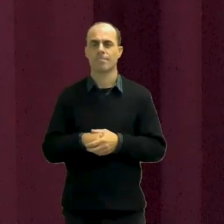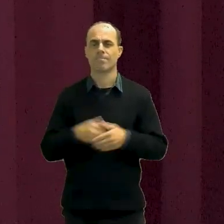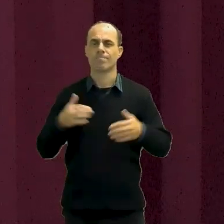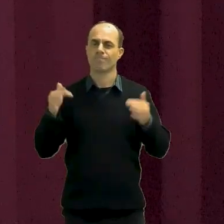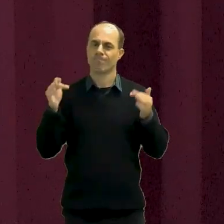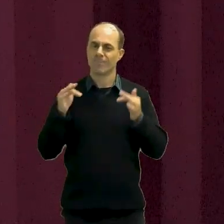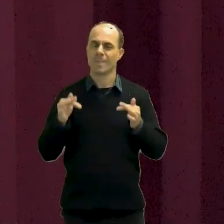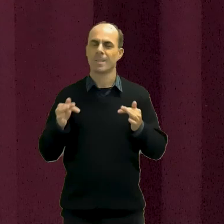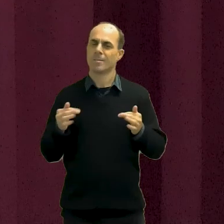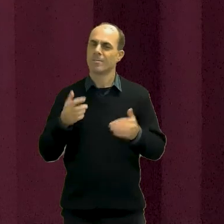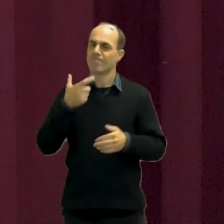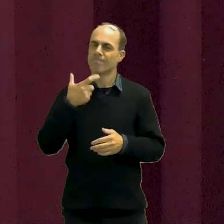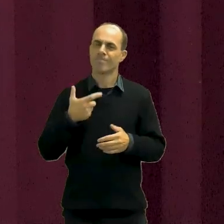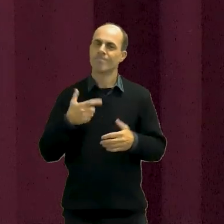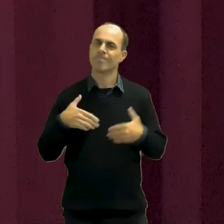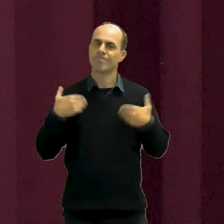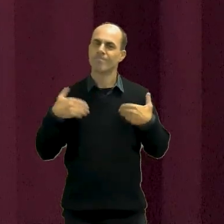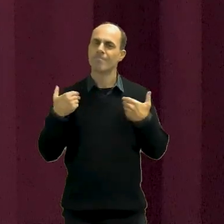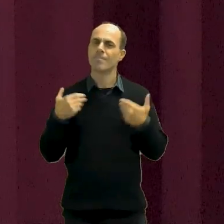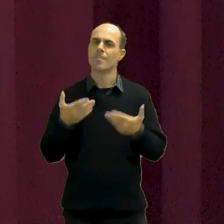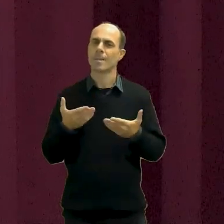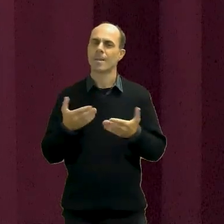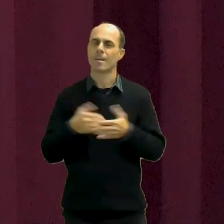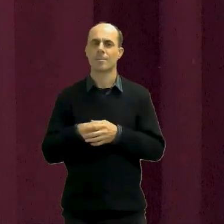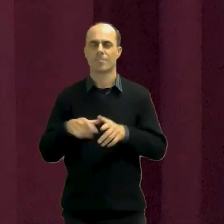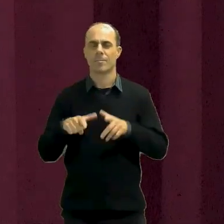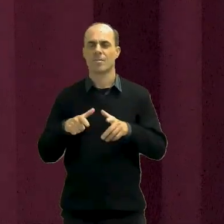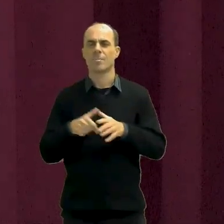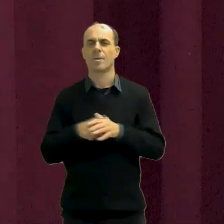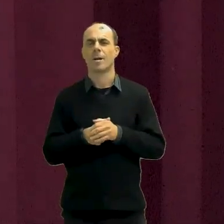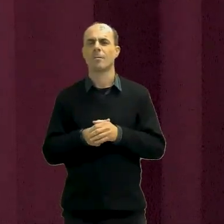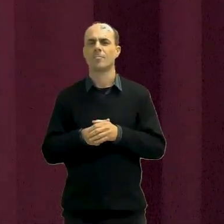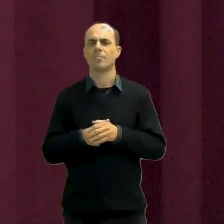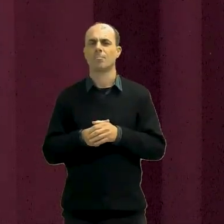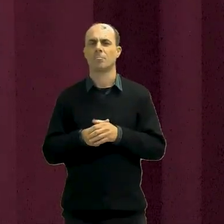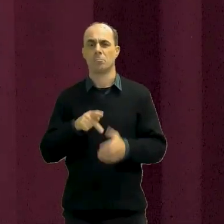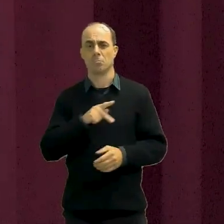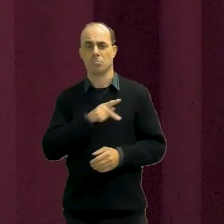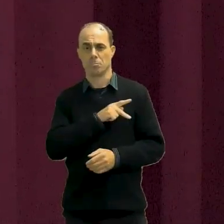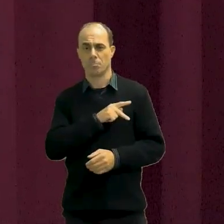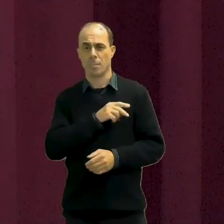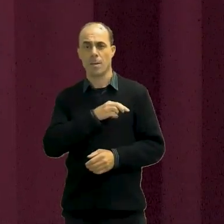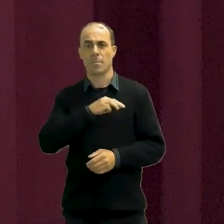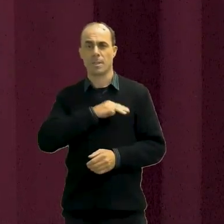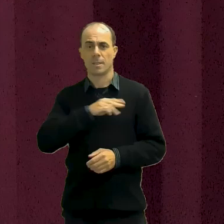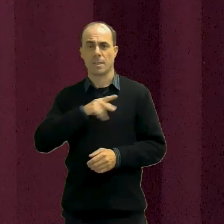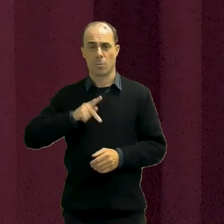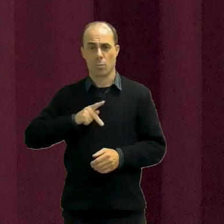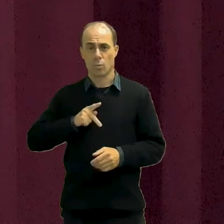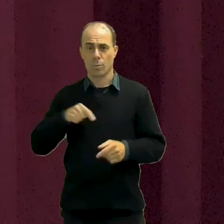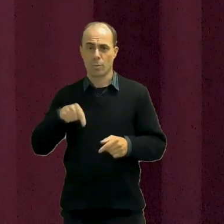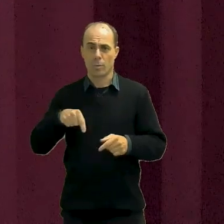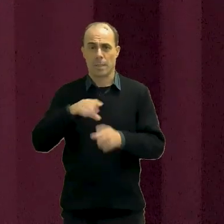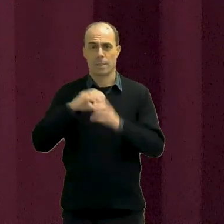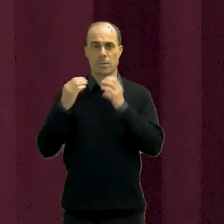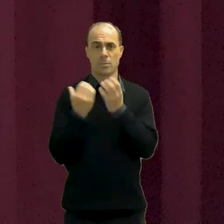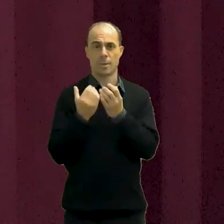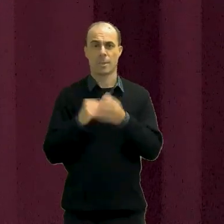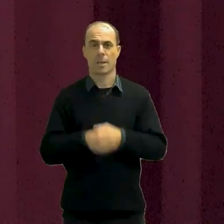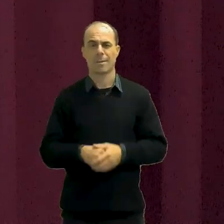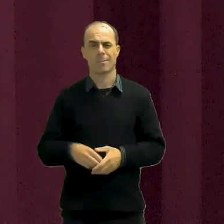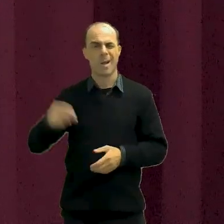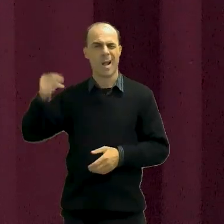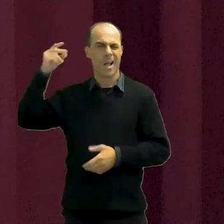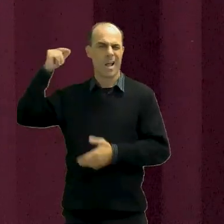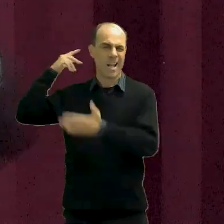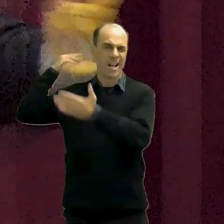participar dessa atividade eh da promotoria das comunidades como como você falou isso vem de longa data vem